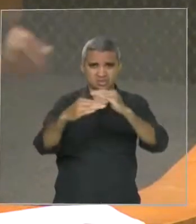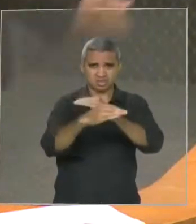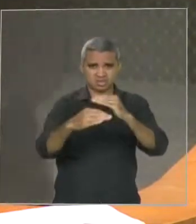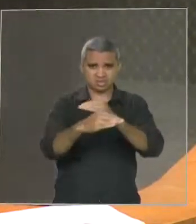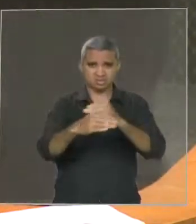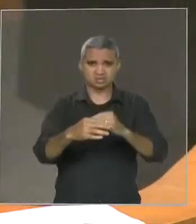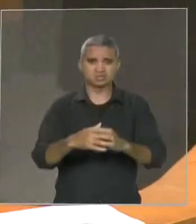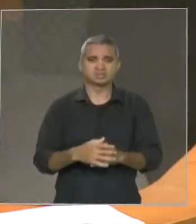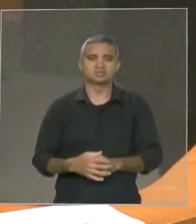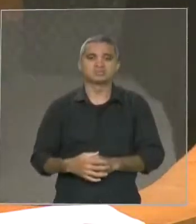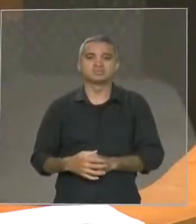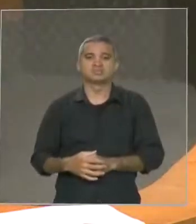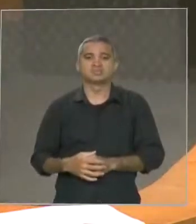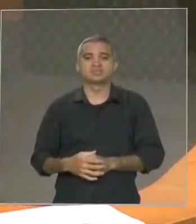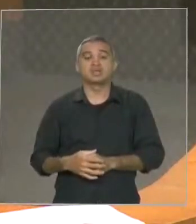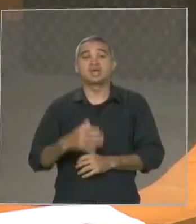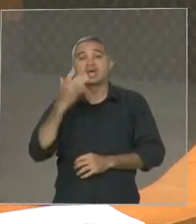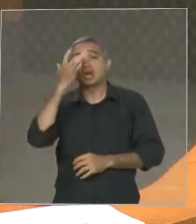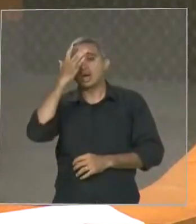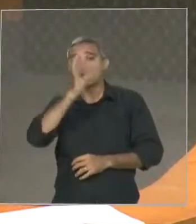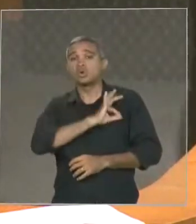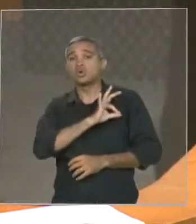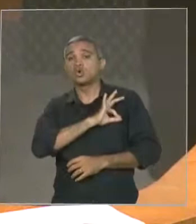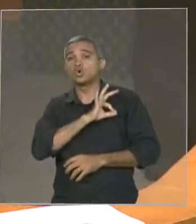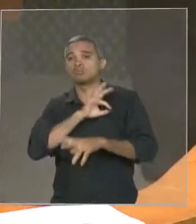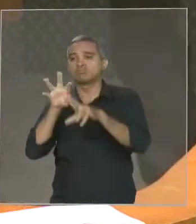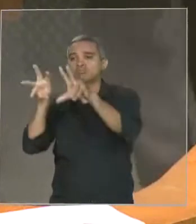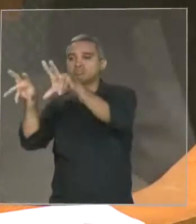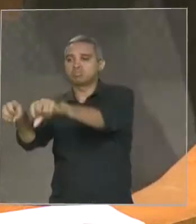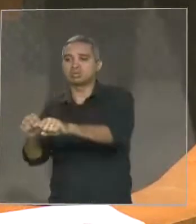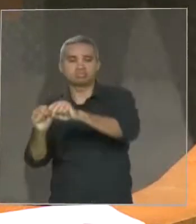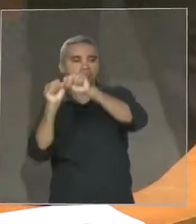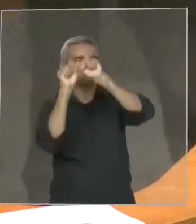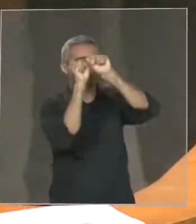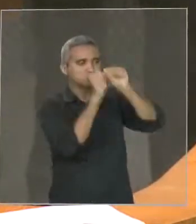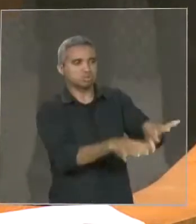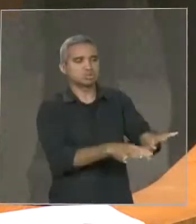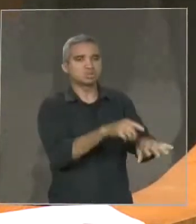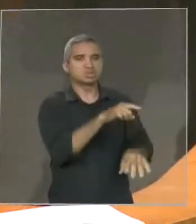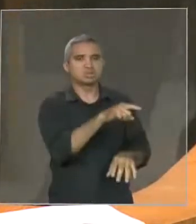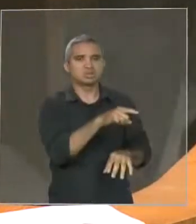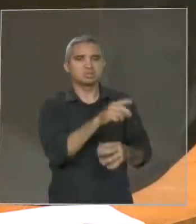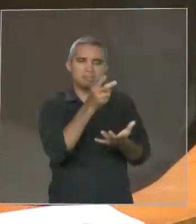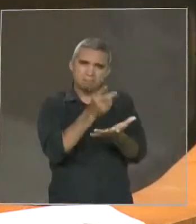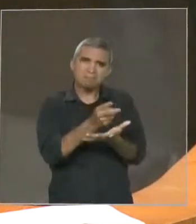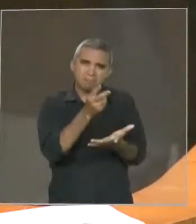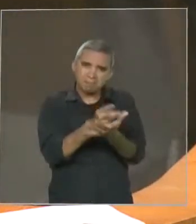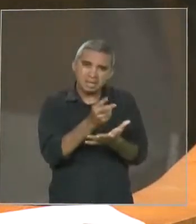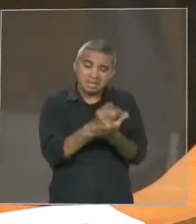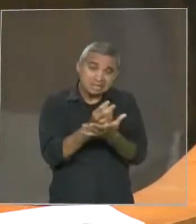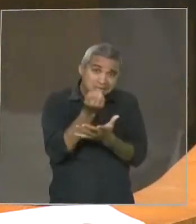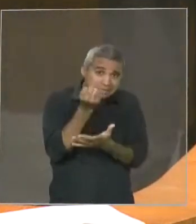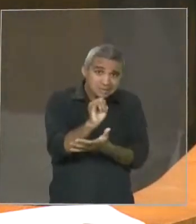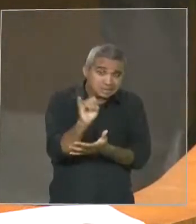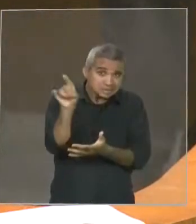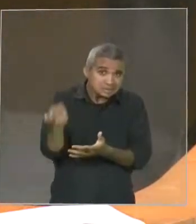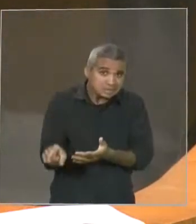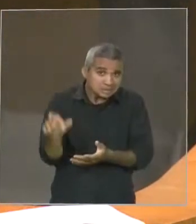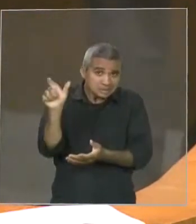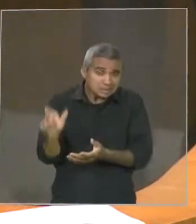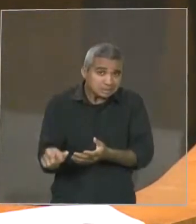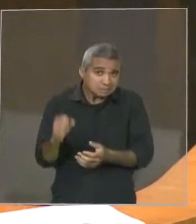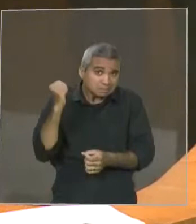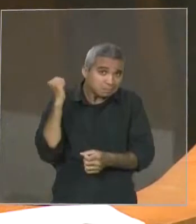coloca numa gaiola dessa, e mesmo que fossem assassinos, seres humanos não podem ficar num ambiente daquele.